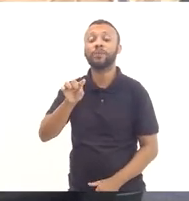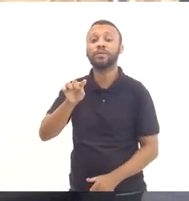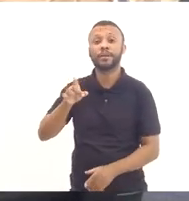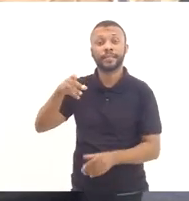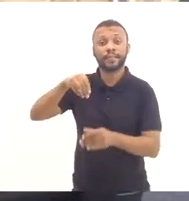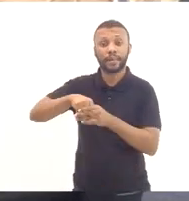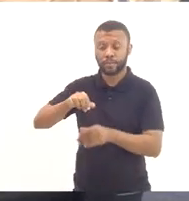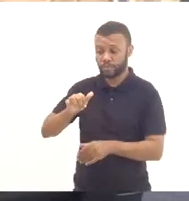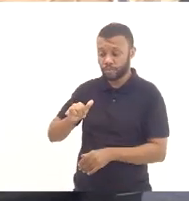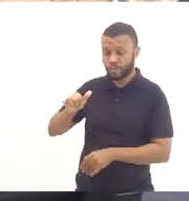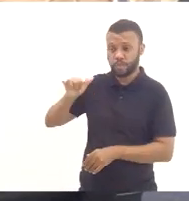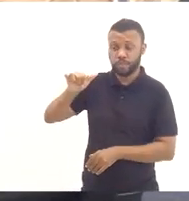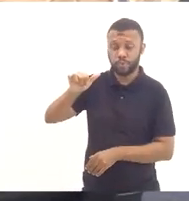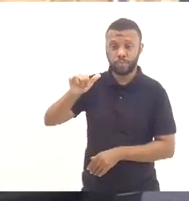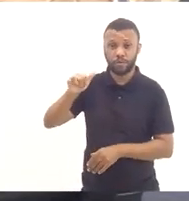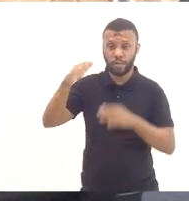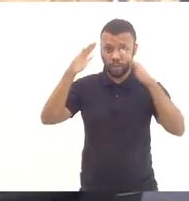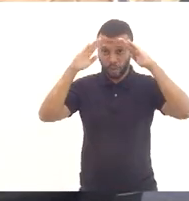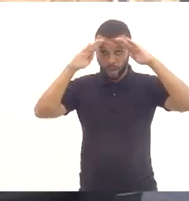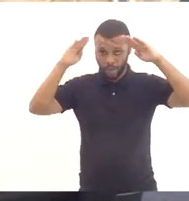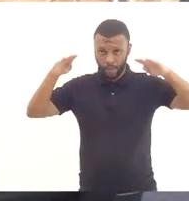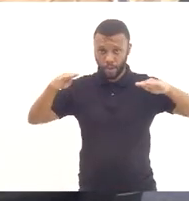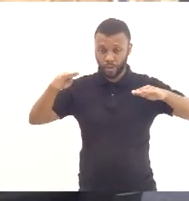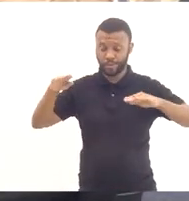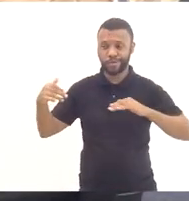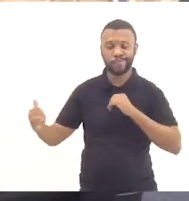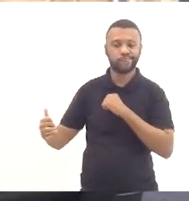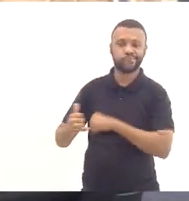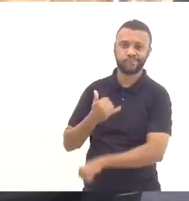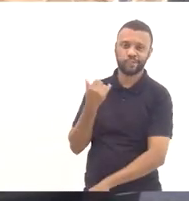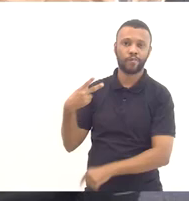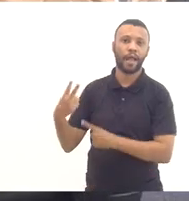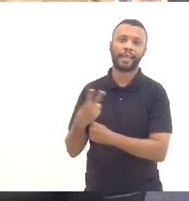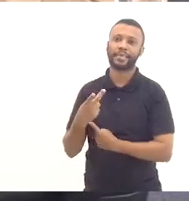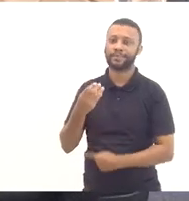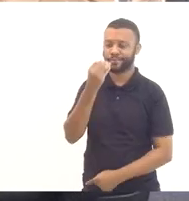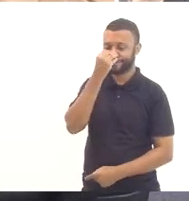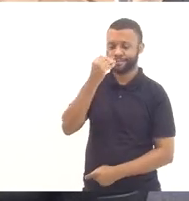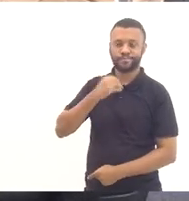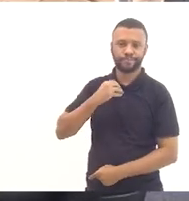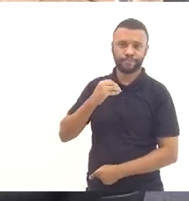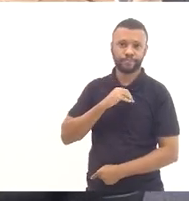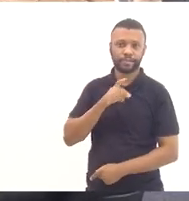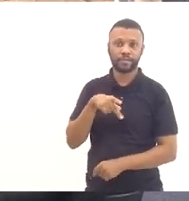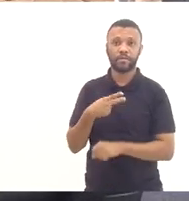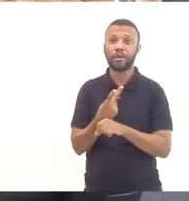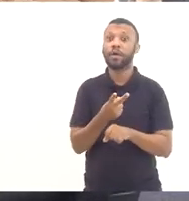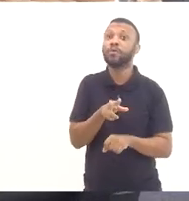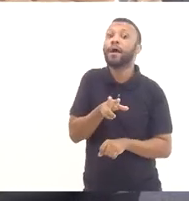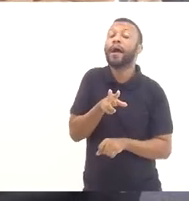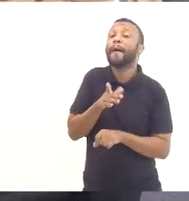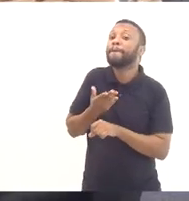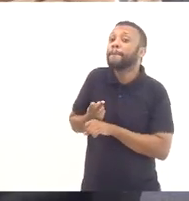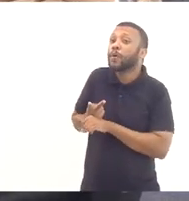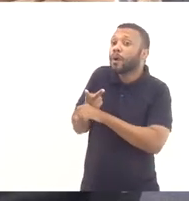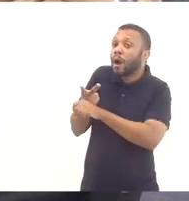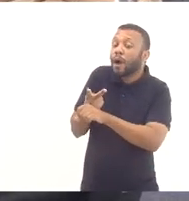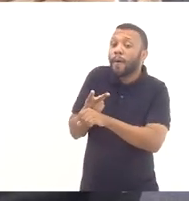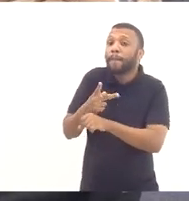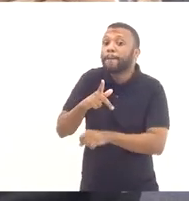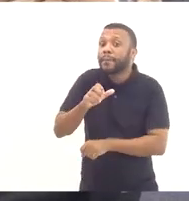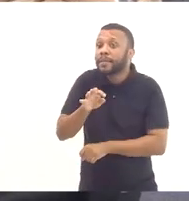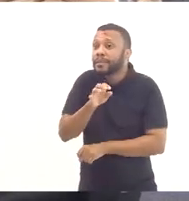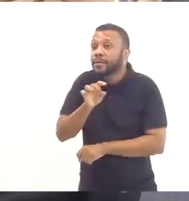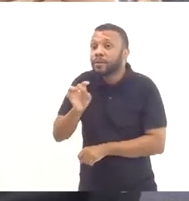fui atendida eles me disseram para procurar agora nós vamos lembrar mas não usar o plantão não é porque o plantão do